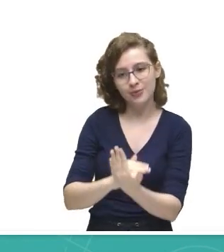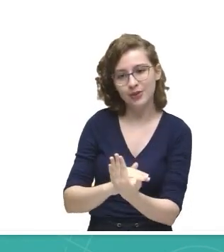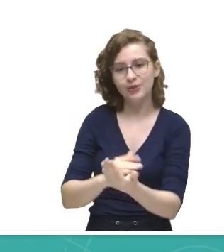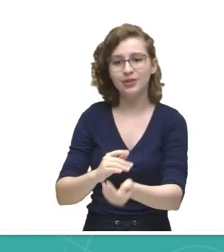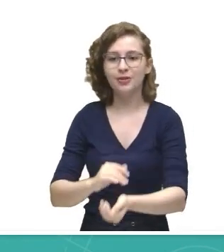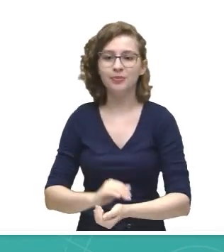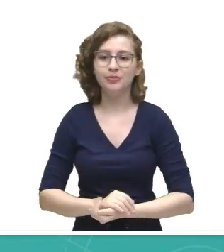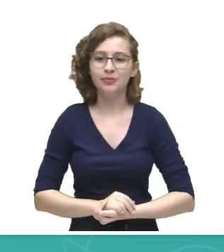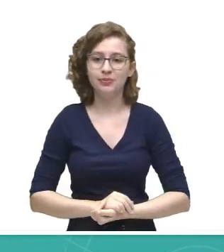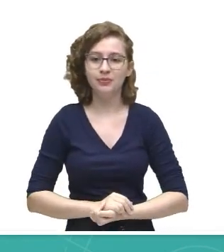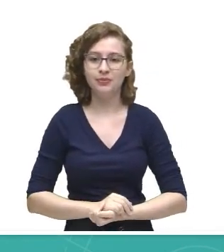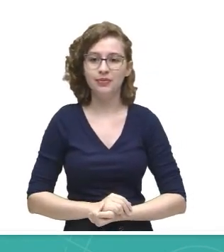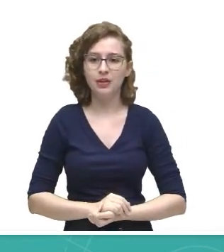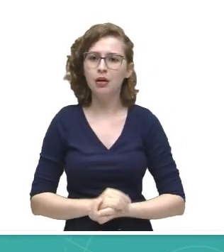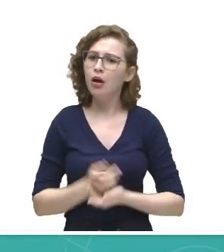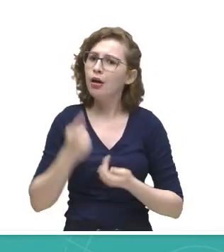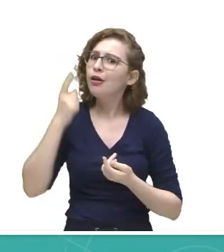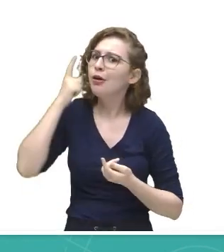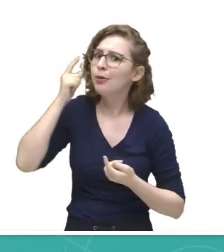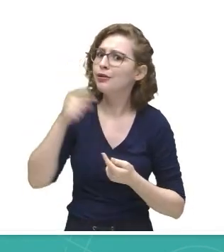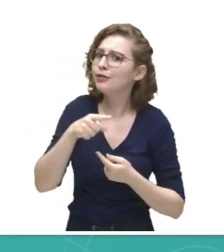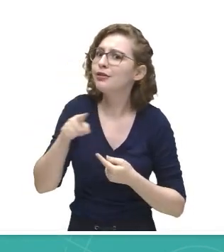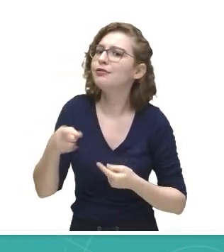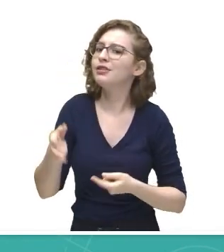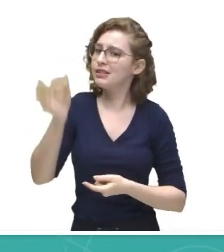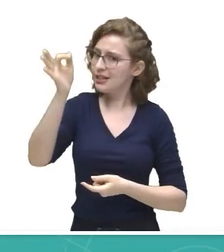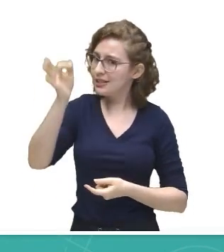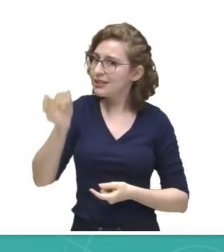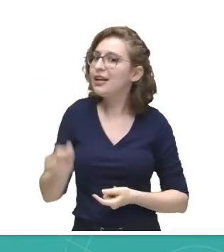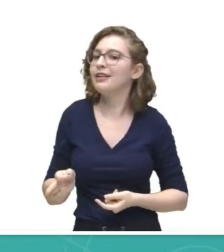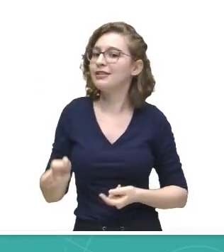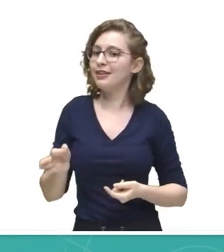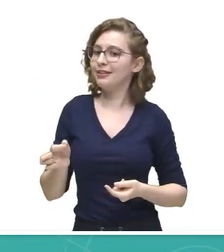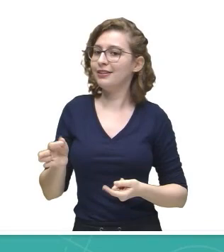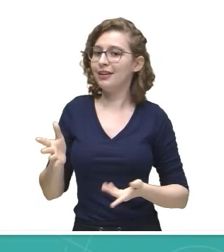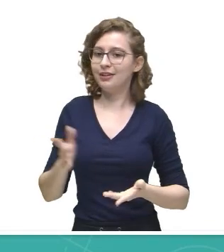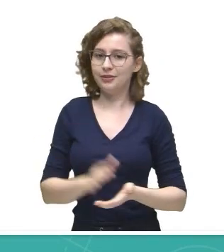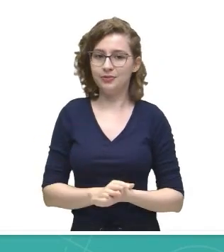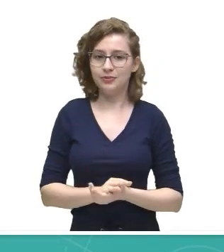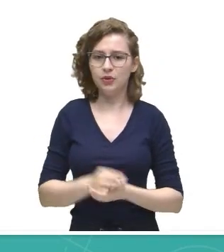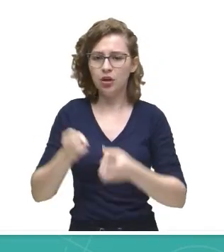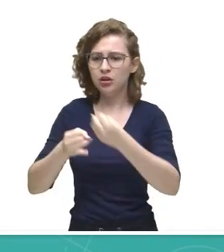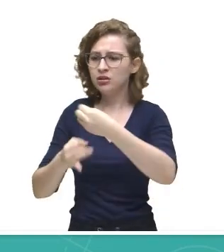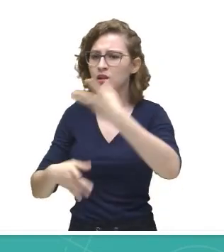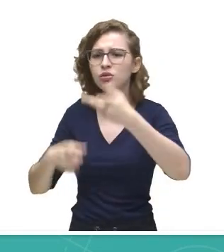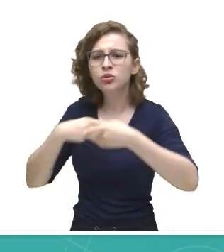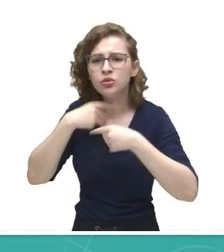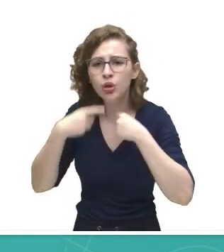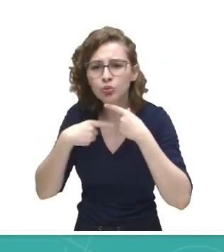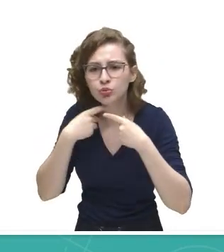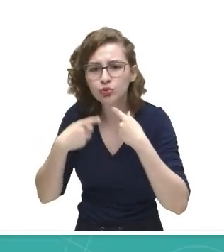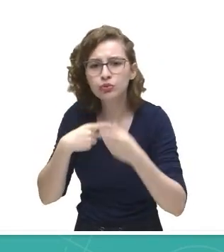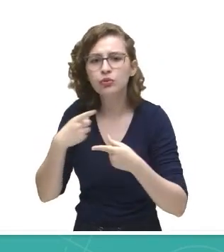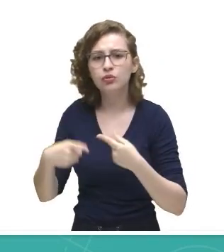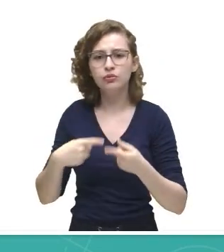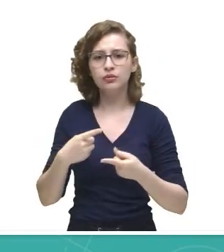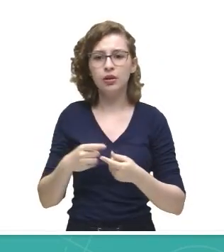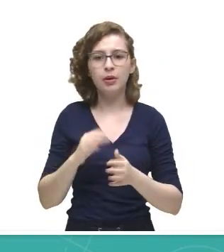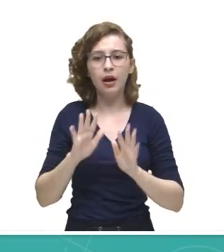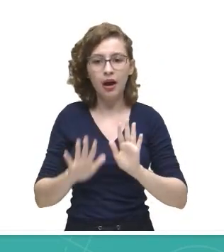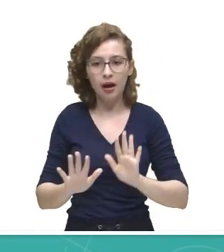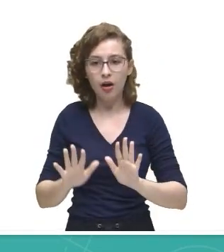vocês tenham respondido aí. A gente vê que no nosso chat muitas dúvidas estão surgindo, mas lembrando que vocês também podem